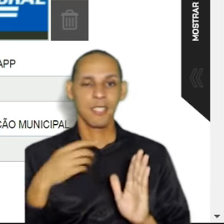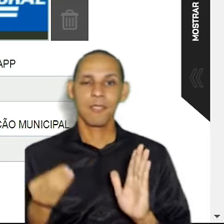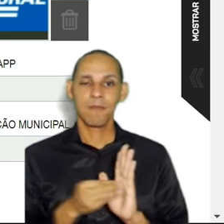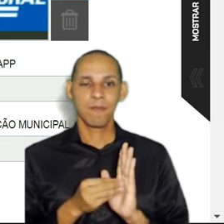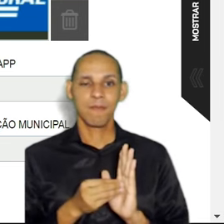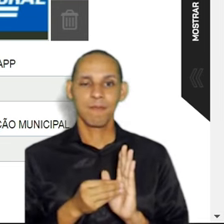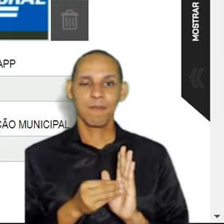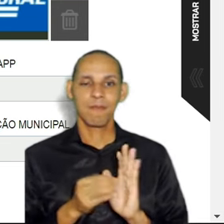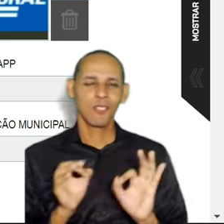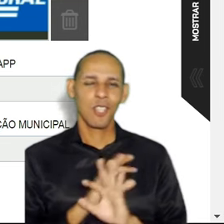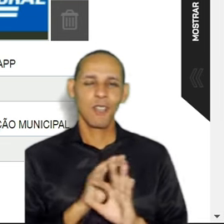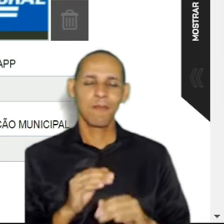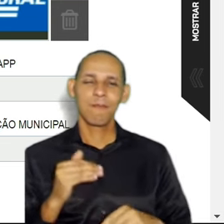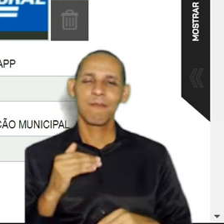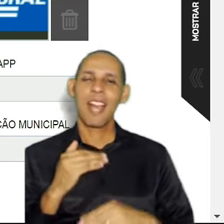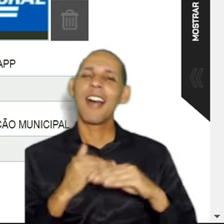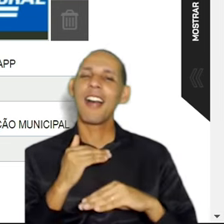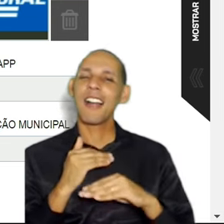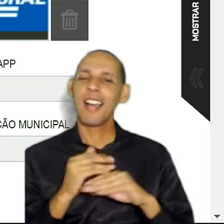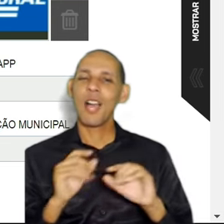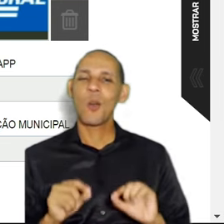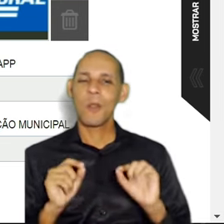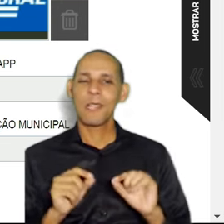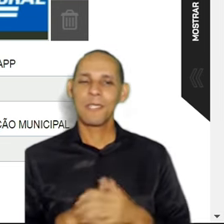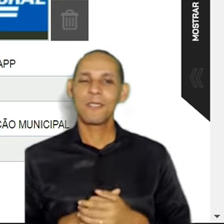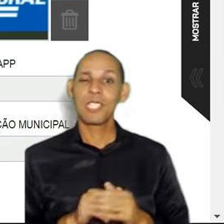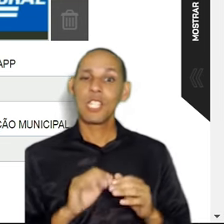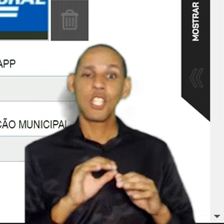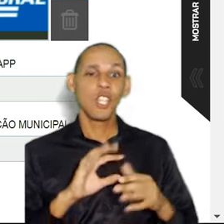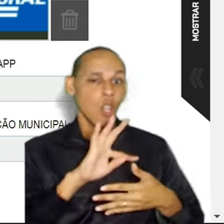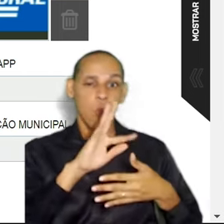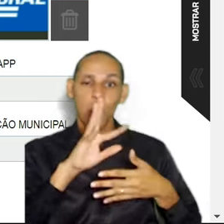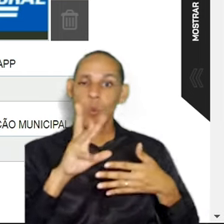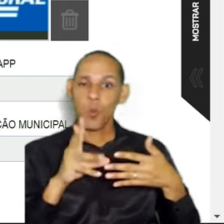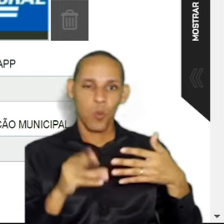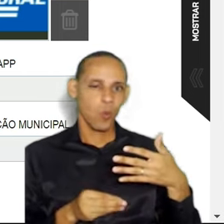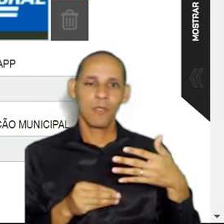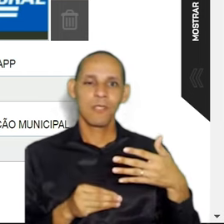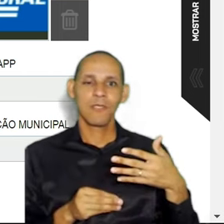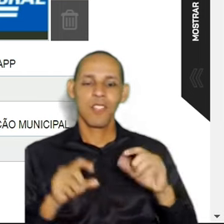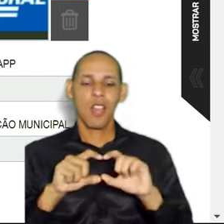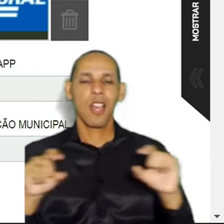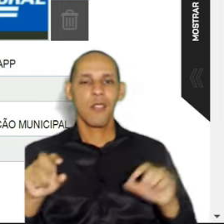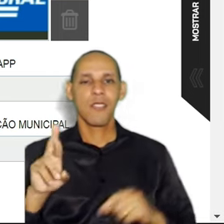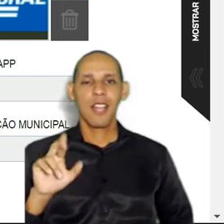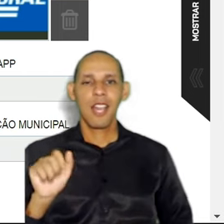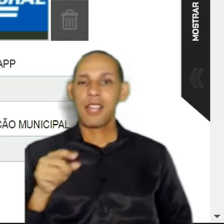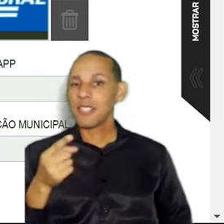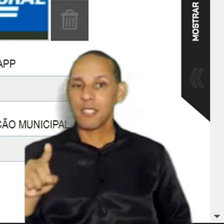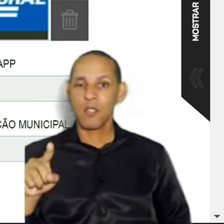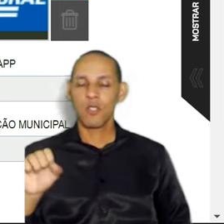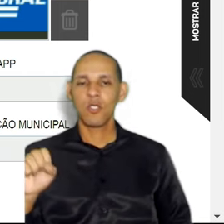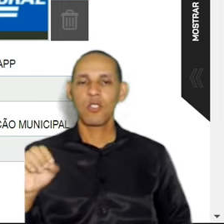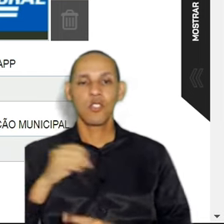passa muito aqui pelos Campos de produto lá a identificação são 120 caracteres Às vezes as pessoas escrevem um texto um livro